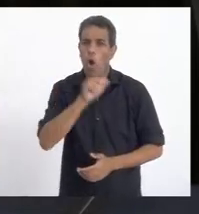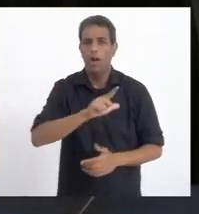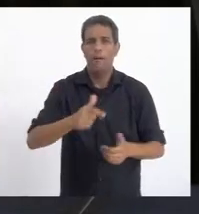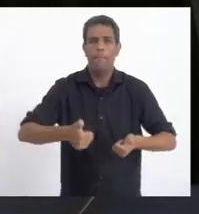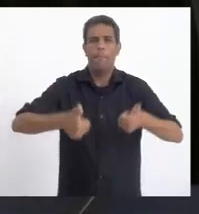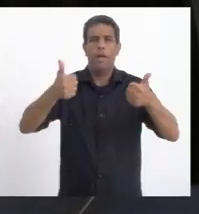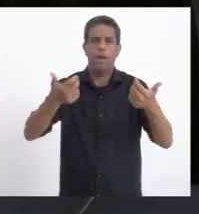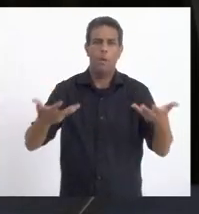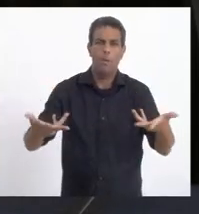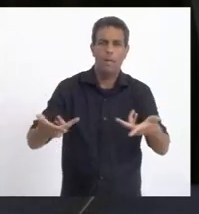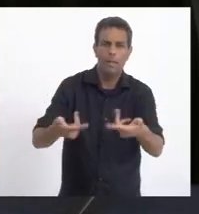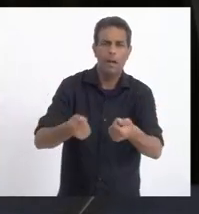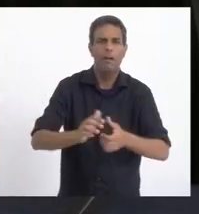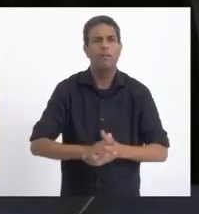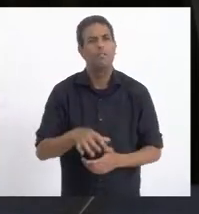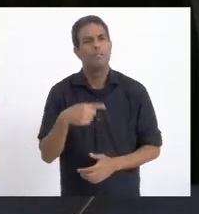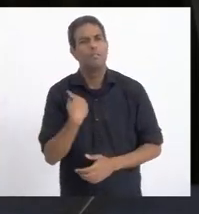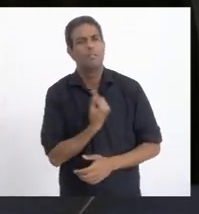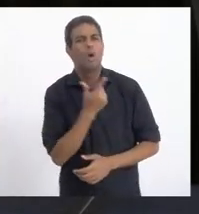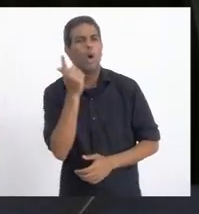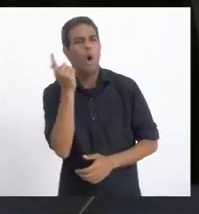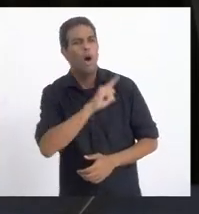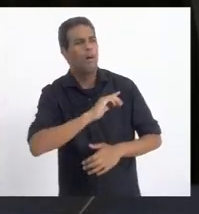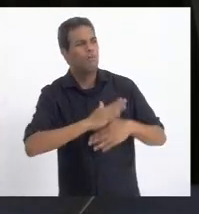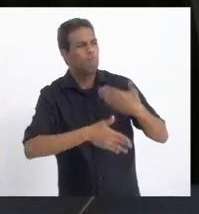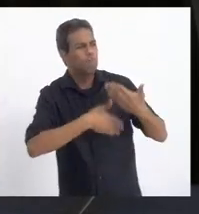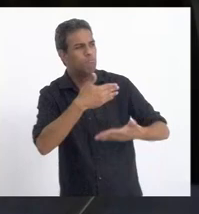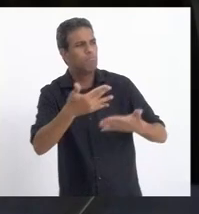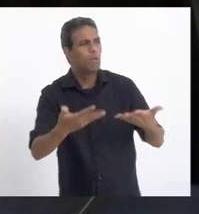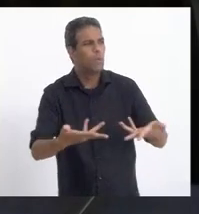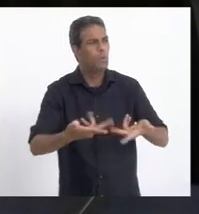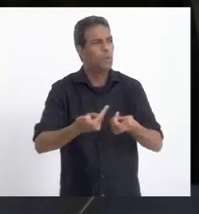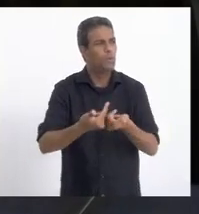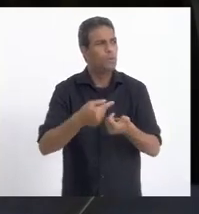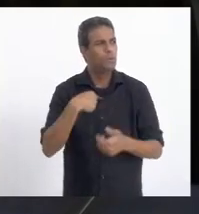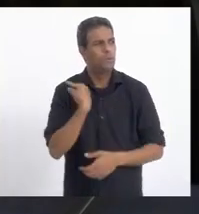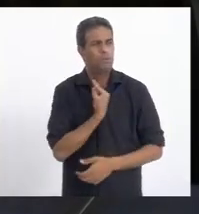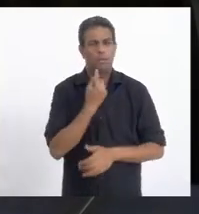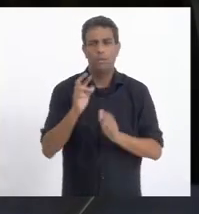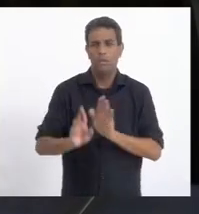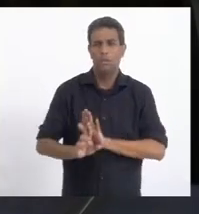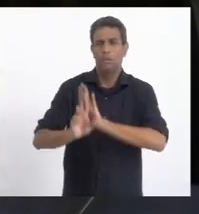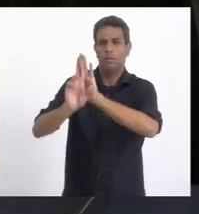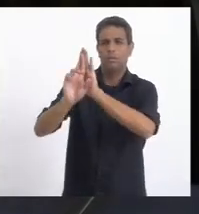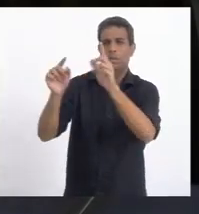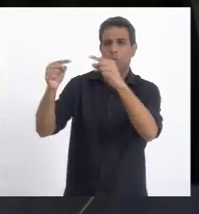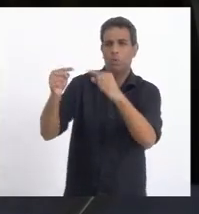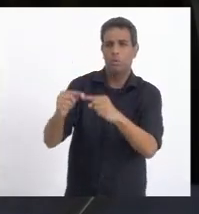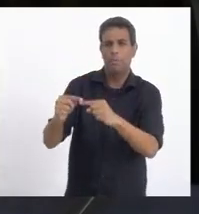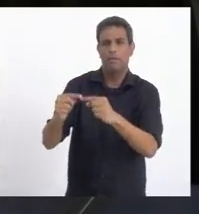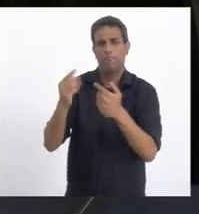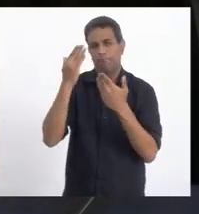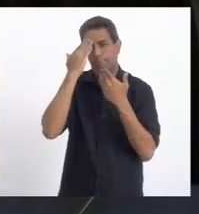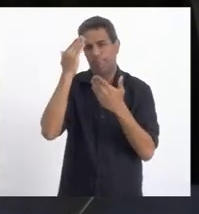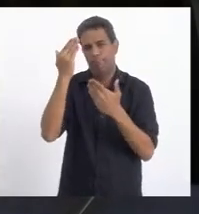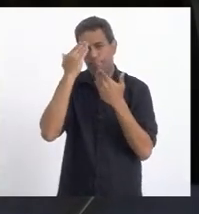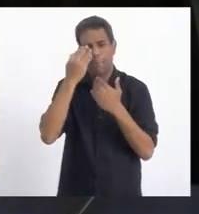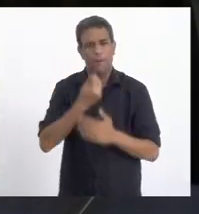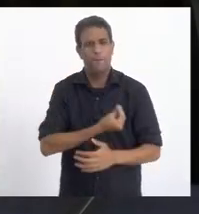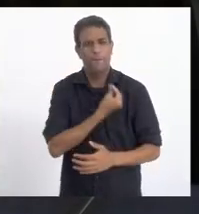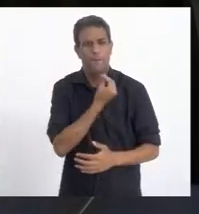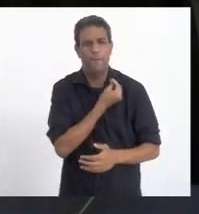melhor para todos nós bom e que nós final de contas nós merecemos a suspensão alistamento aqui representadas tão grande